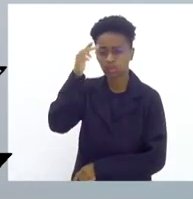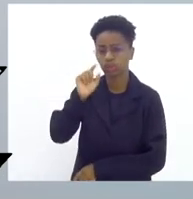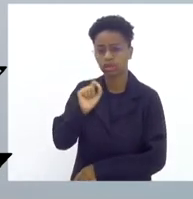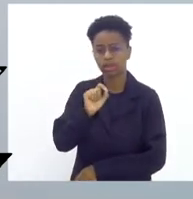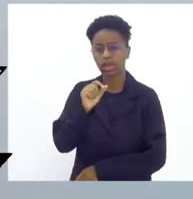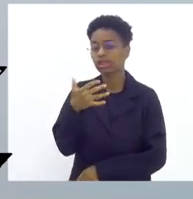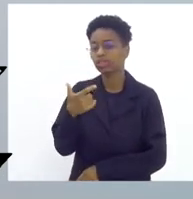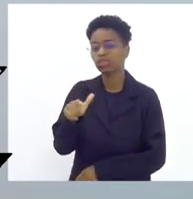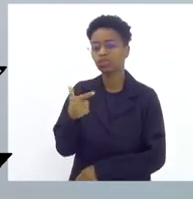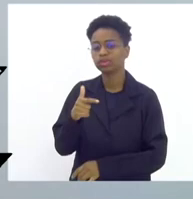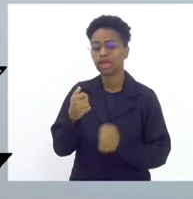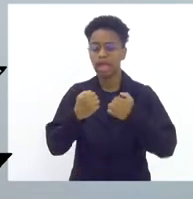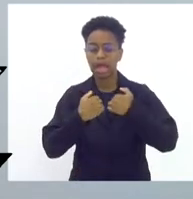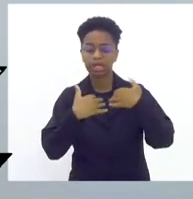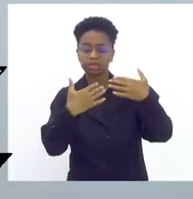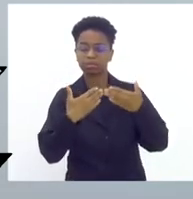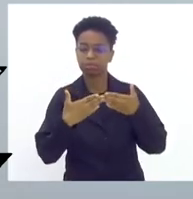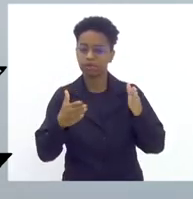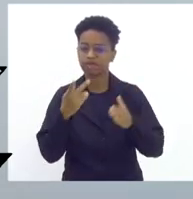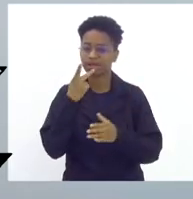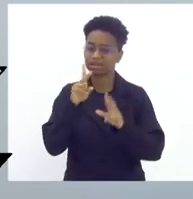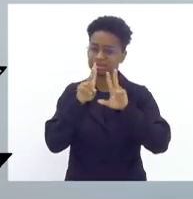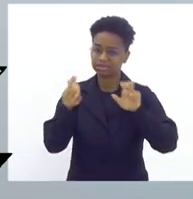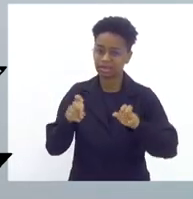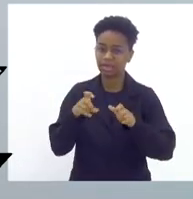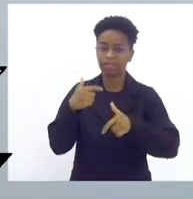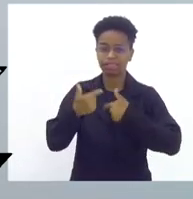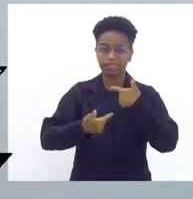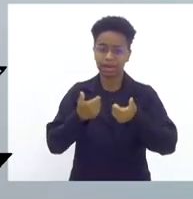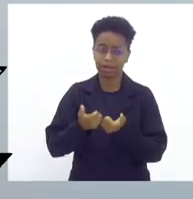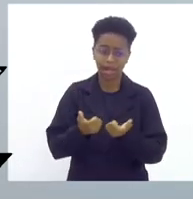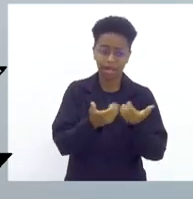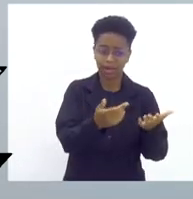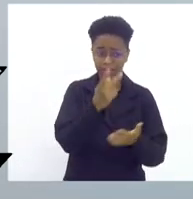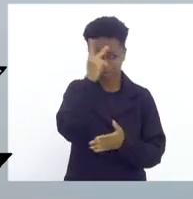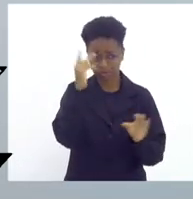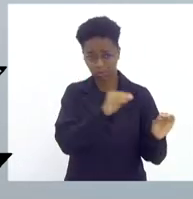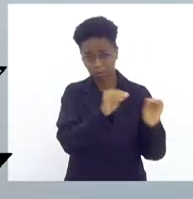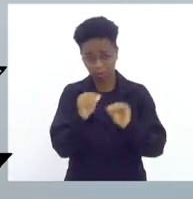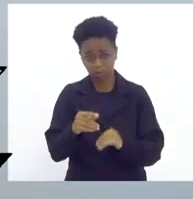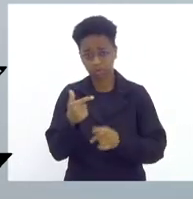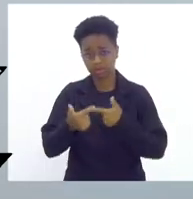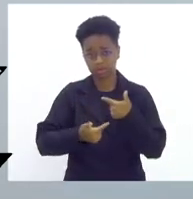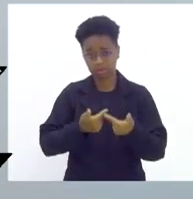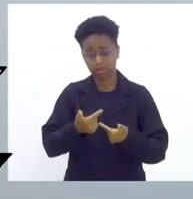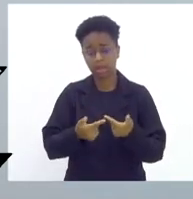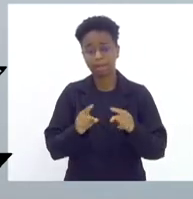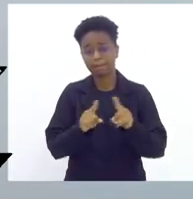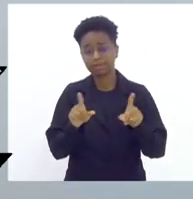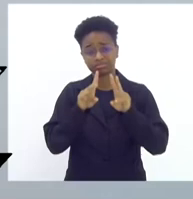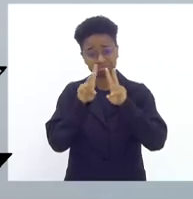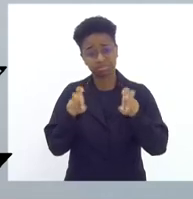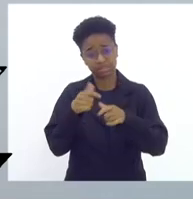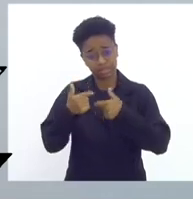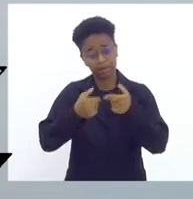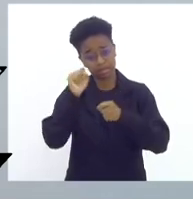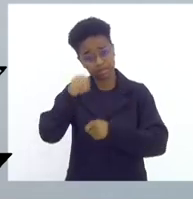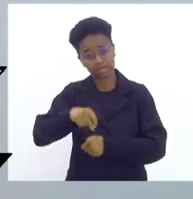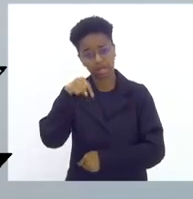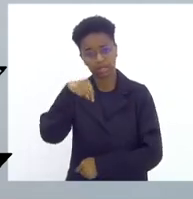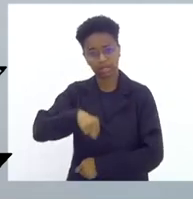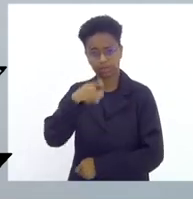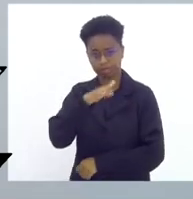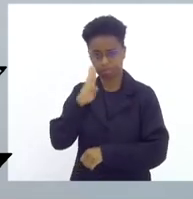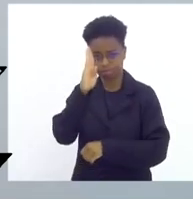Em uma audiência pública que falasse da questão de trabalho para migrantes refugiados mas sim para uma questão de trabalho para o nosso país